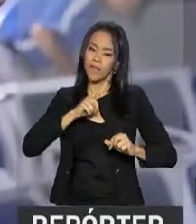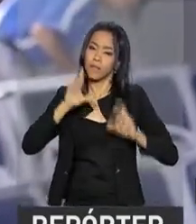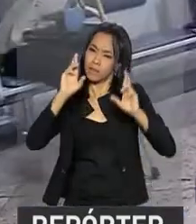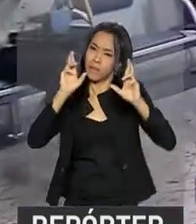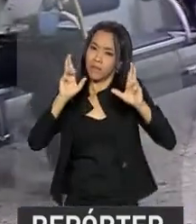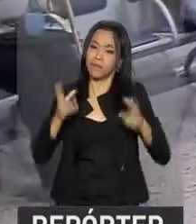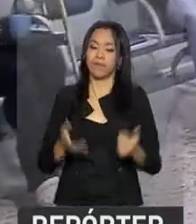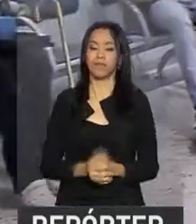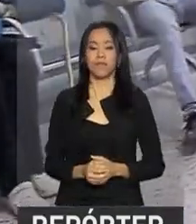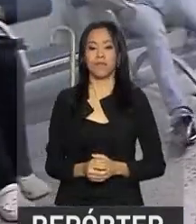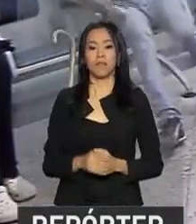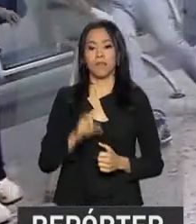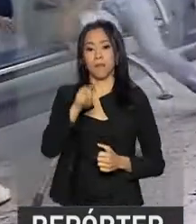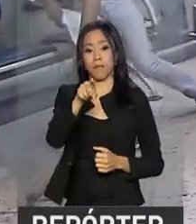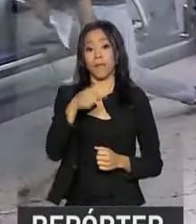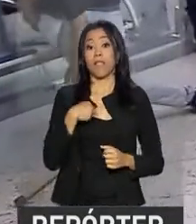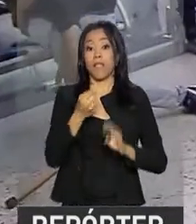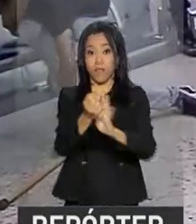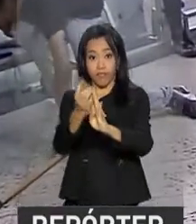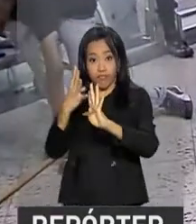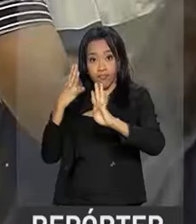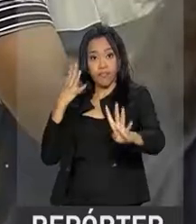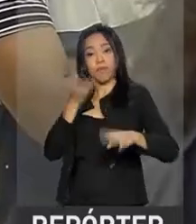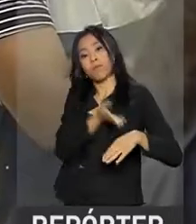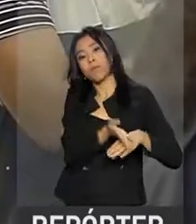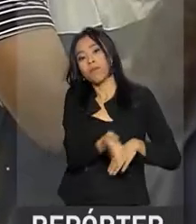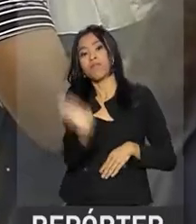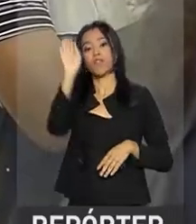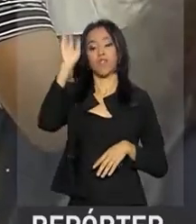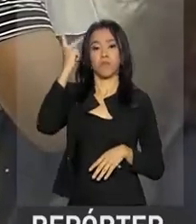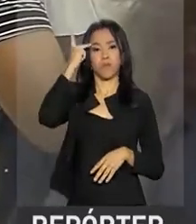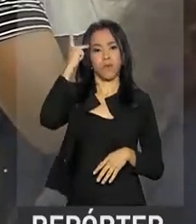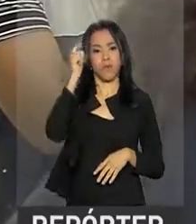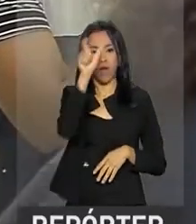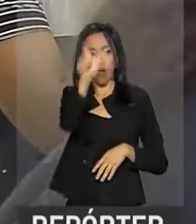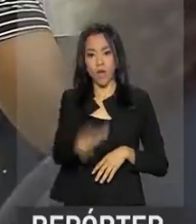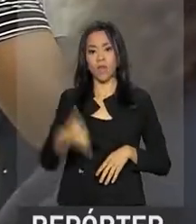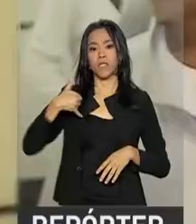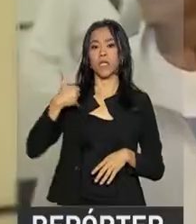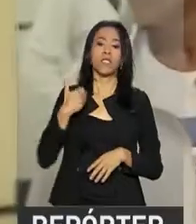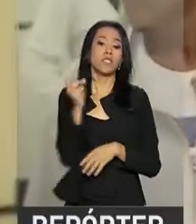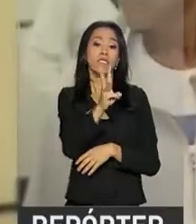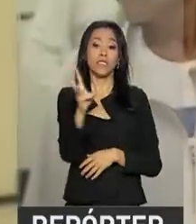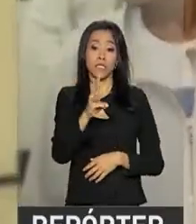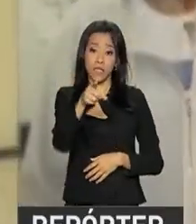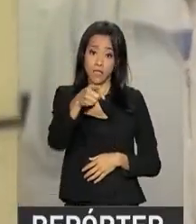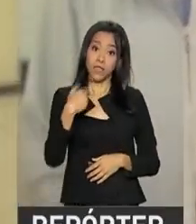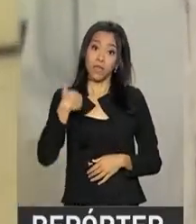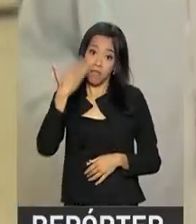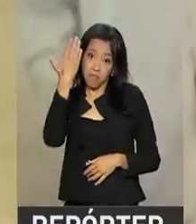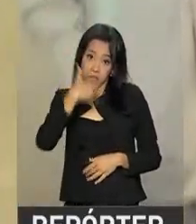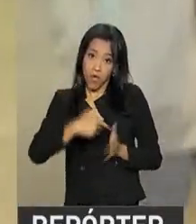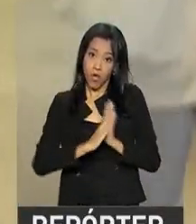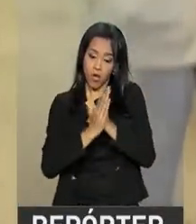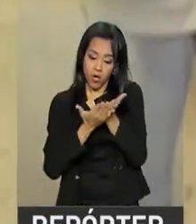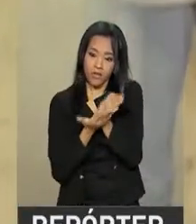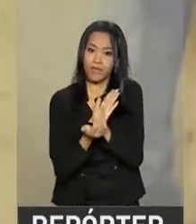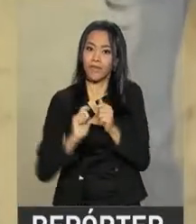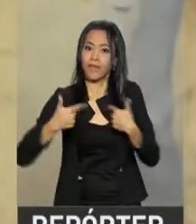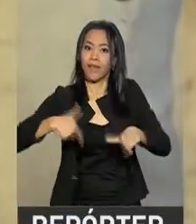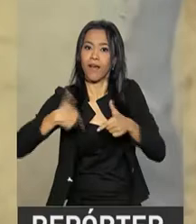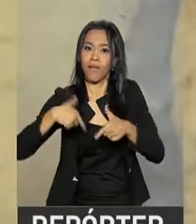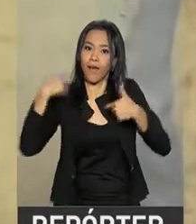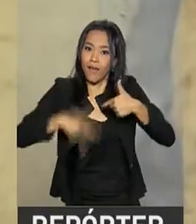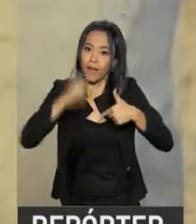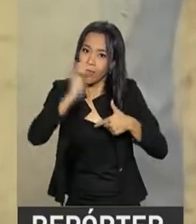volver. Na fila do embarque para São Paulo, Gerardo, de 33 anos, mostra a carteira de trabalho